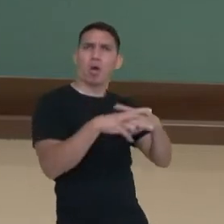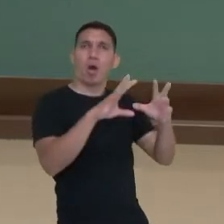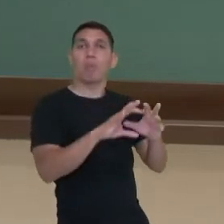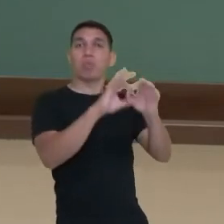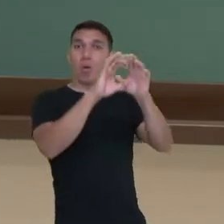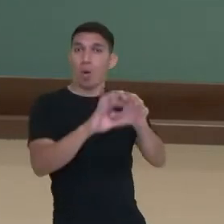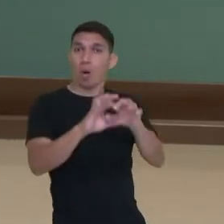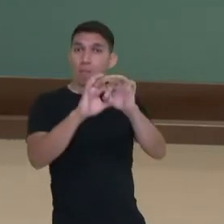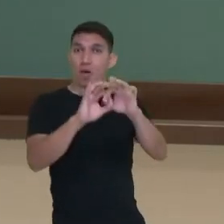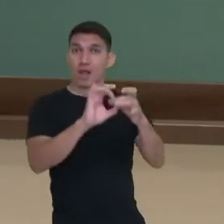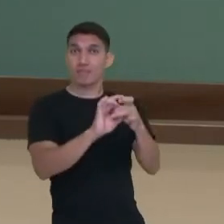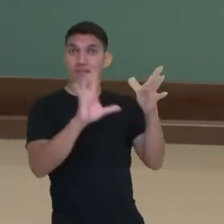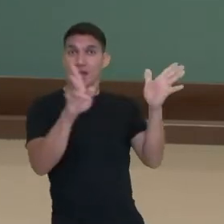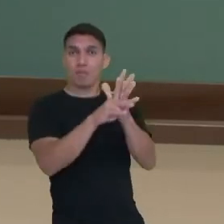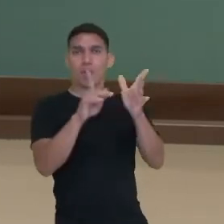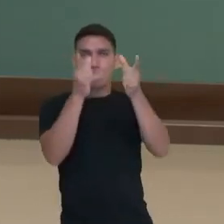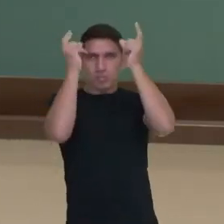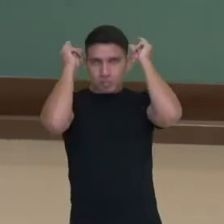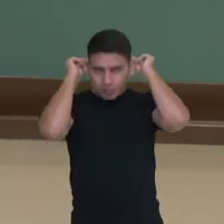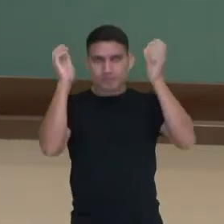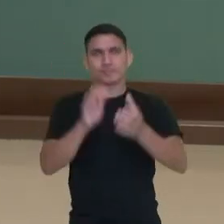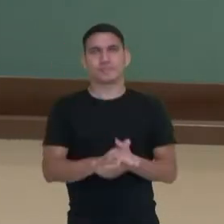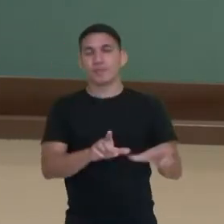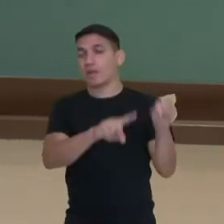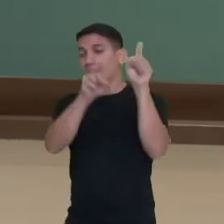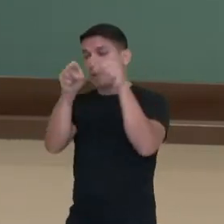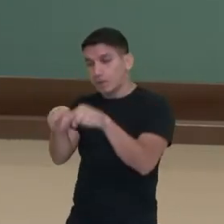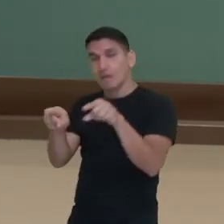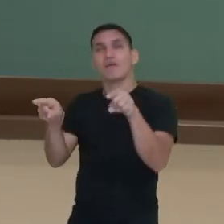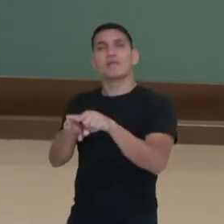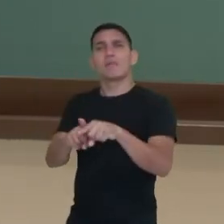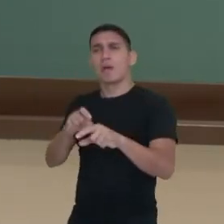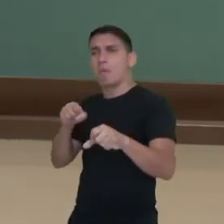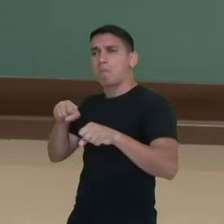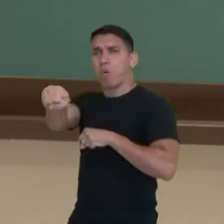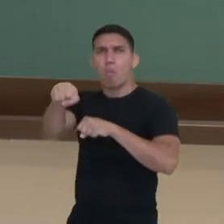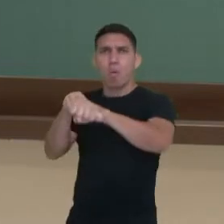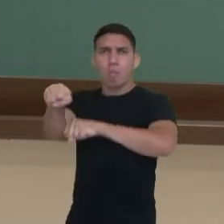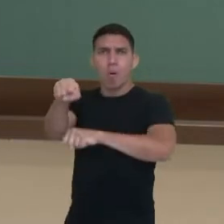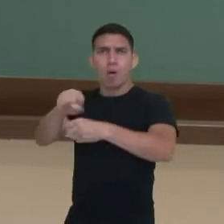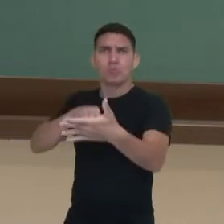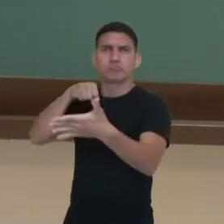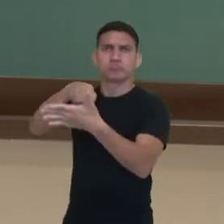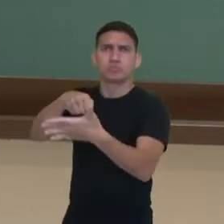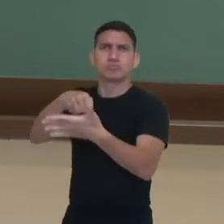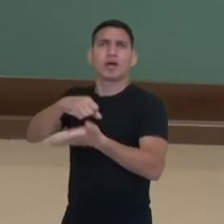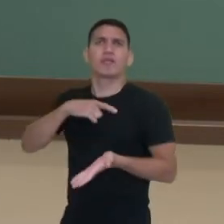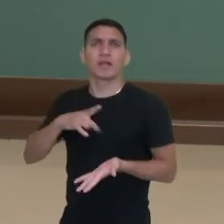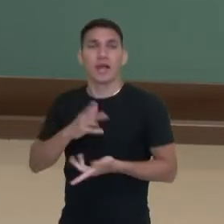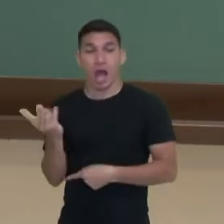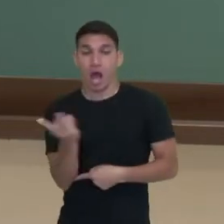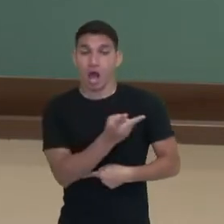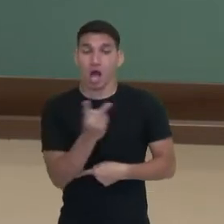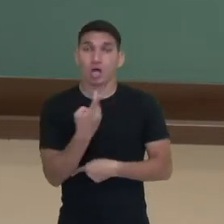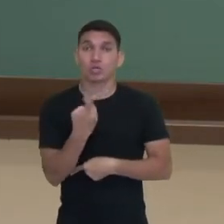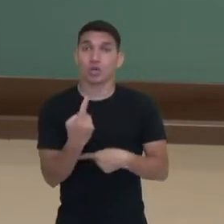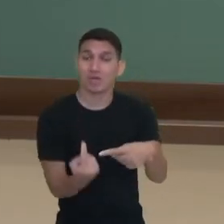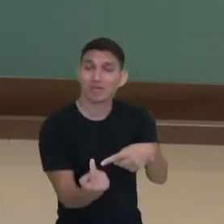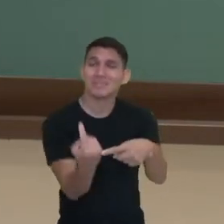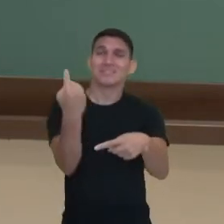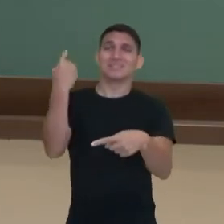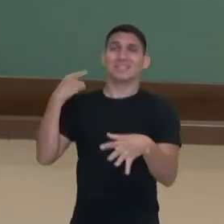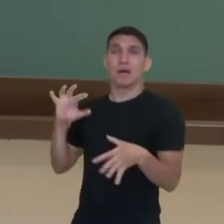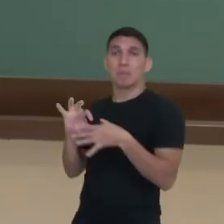estilo livre do greco-romano, e também o boxe. Então essas duas lutas, elas tiveram a